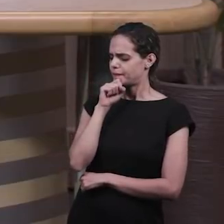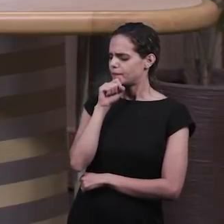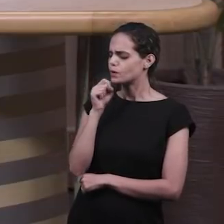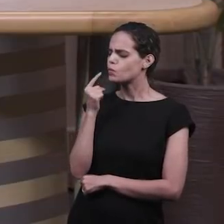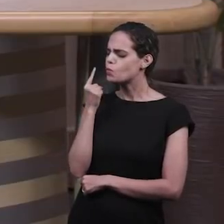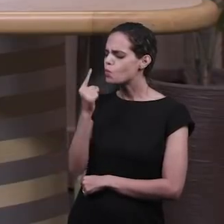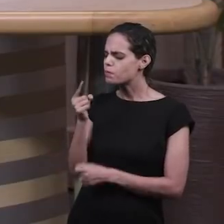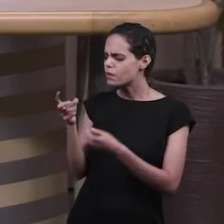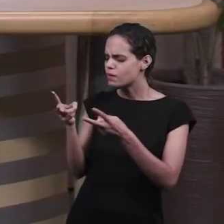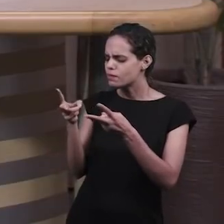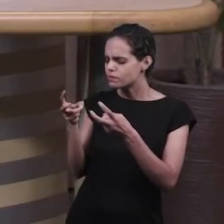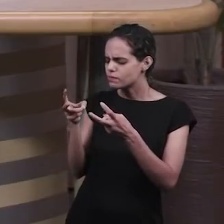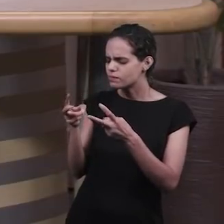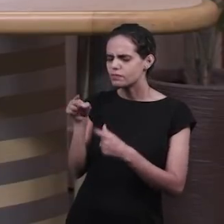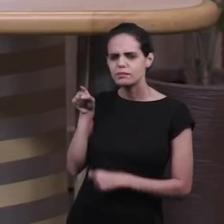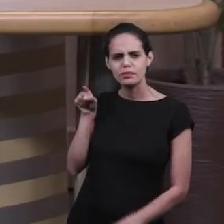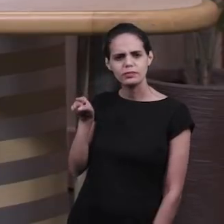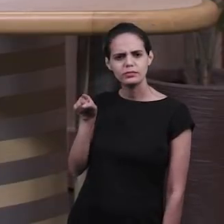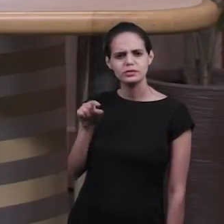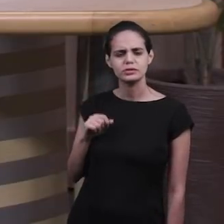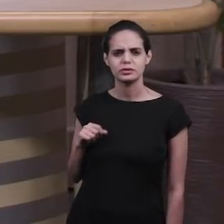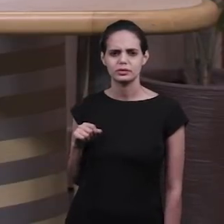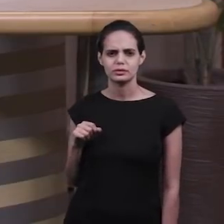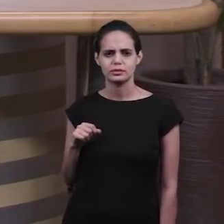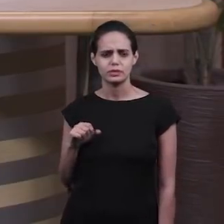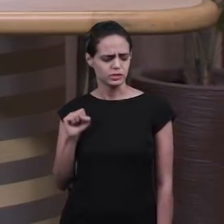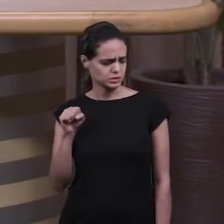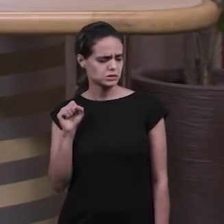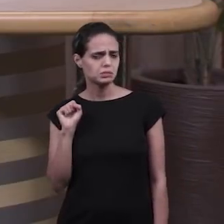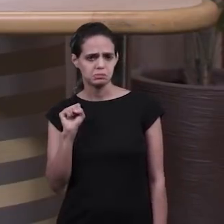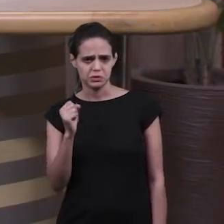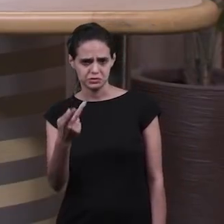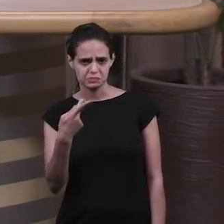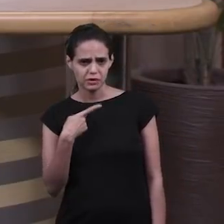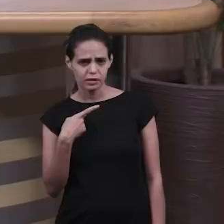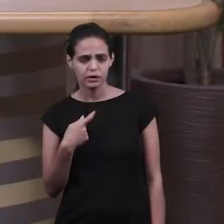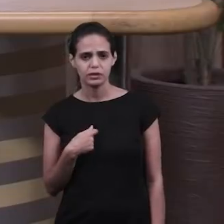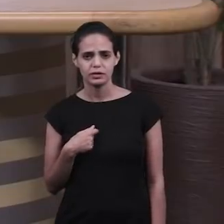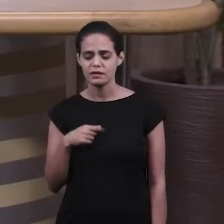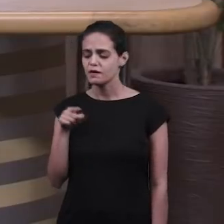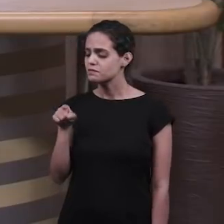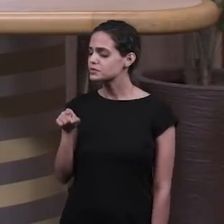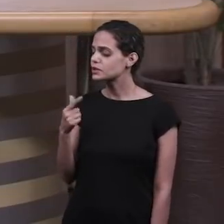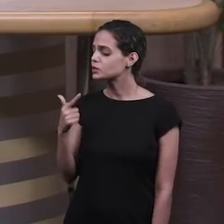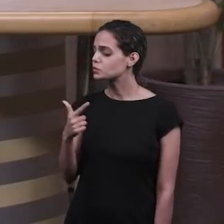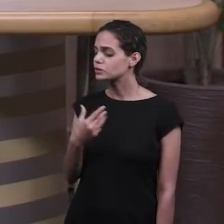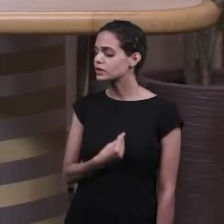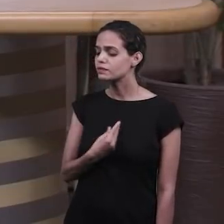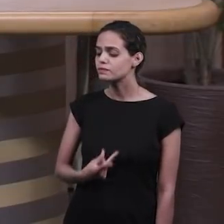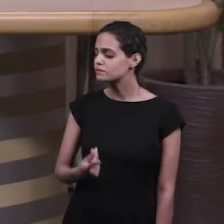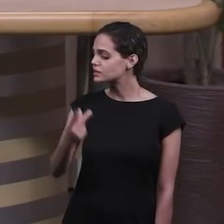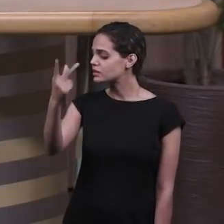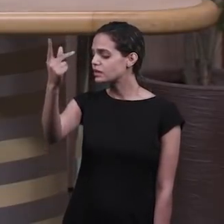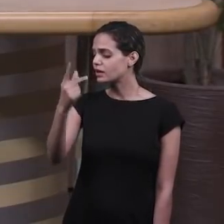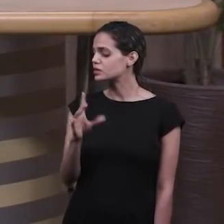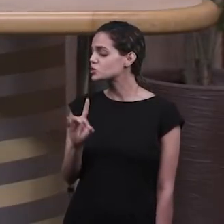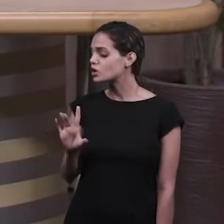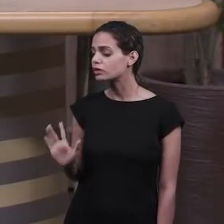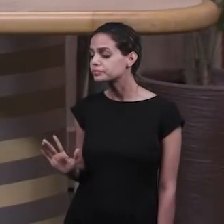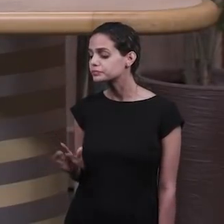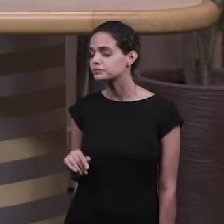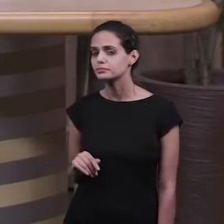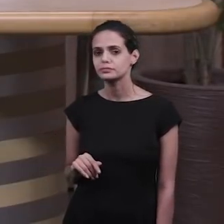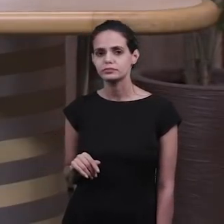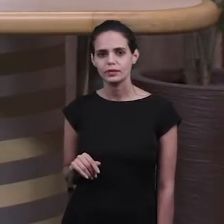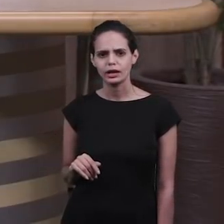fazer para você, falou para o advogado. O advogado assim, pois não, qual a observação? Você não tem vida eterna, só isso. E o camarada